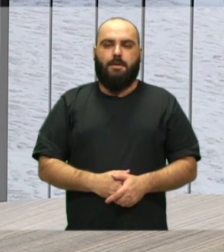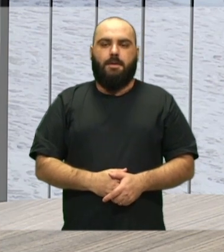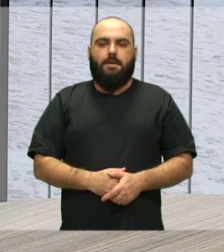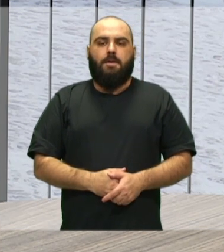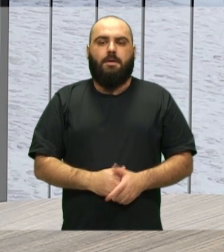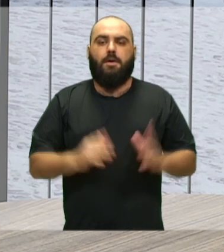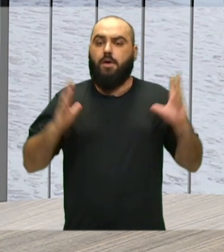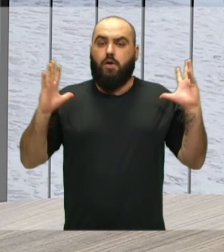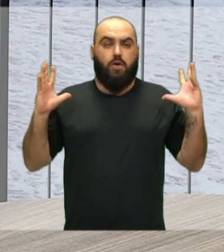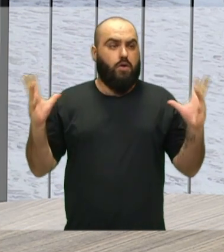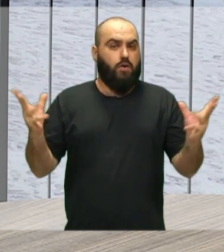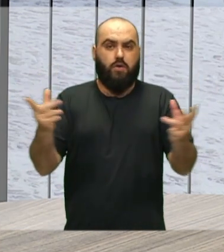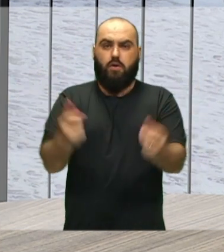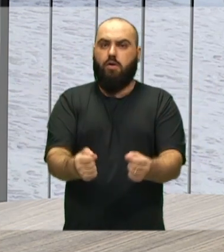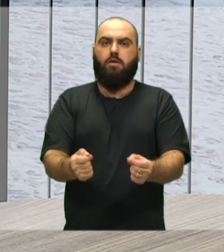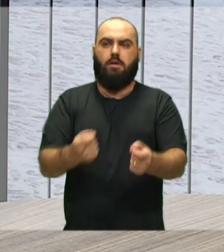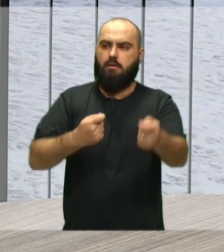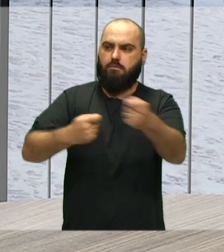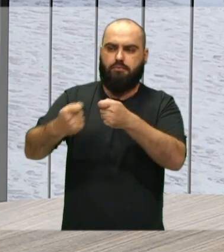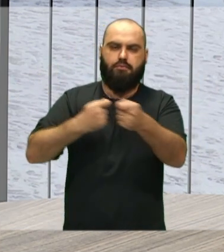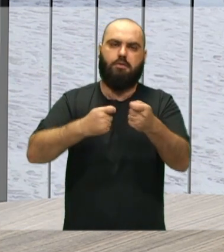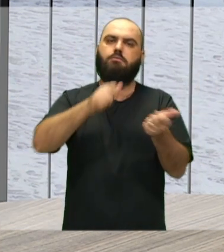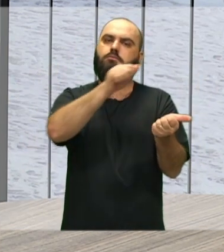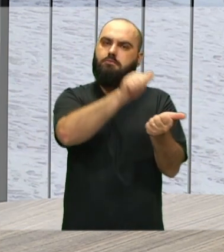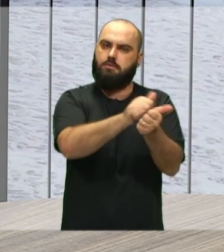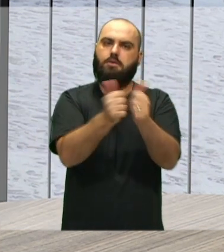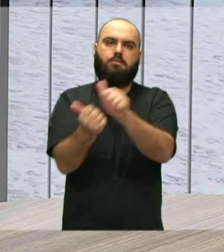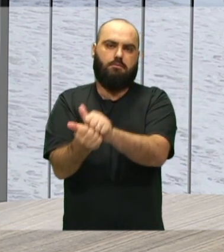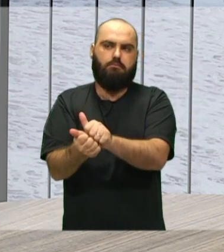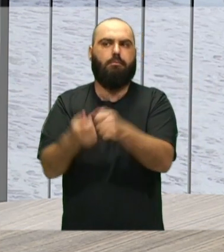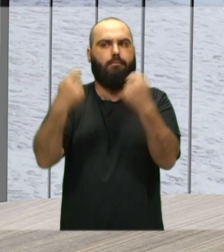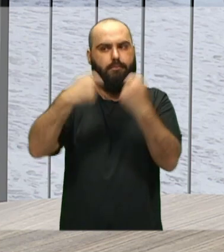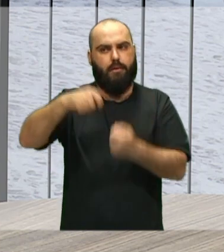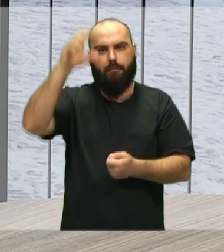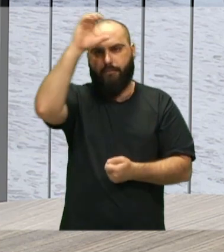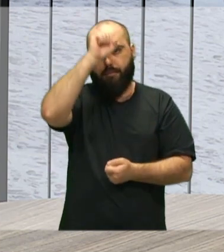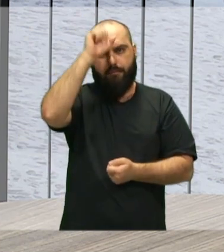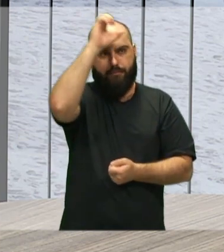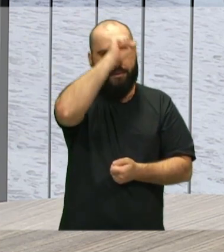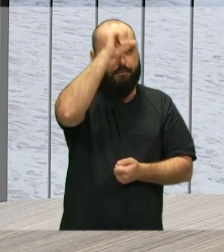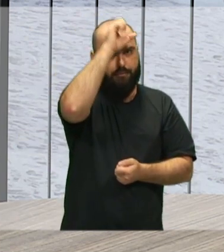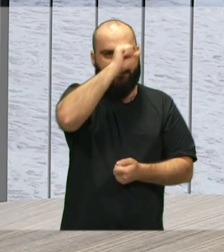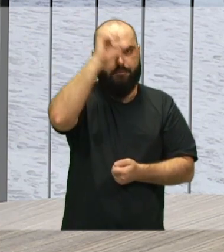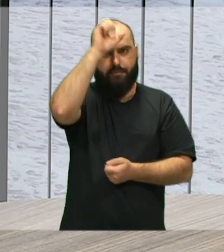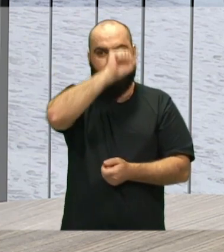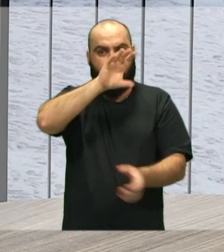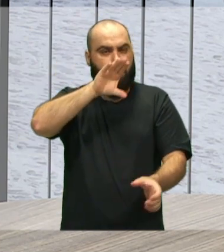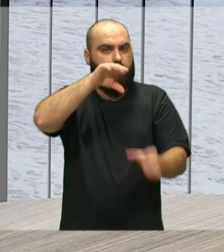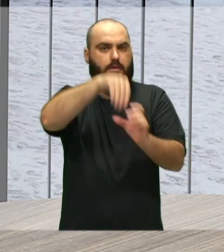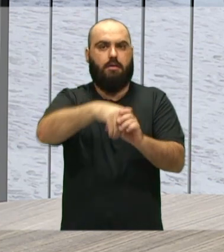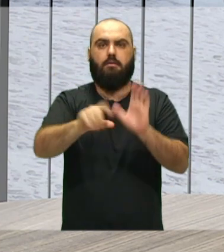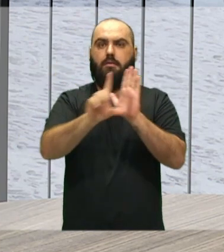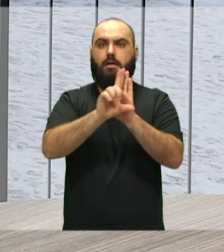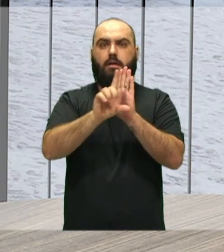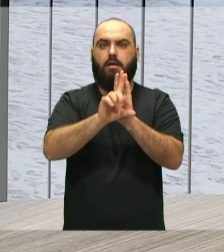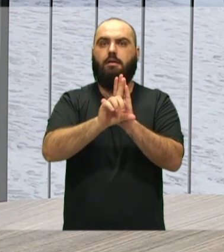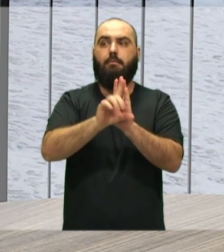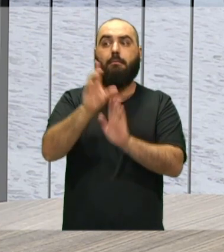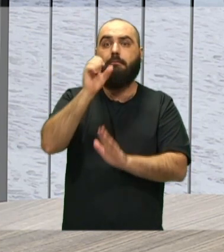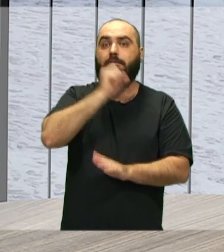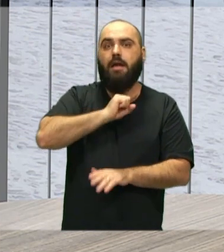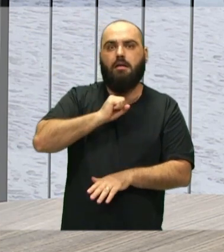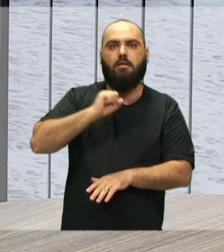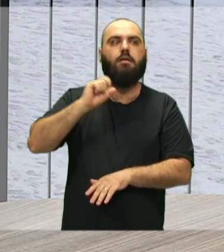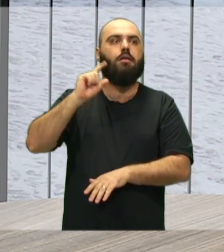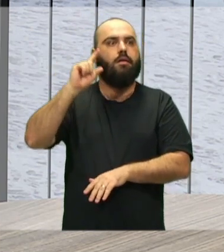está em nível de adaptação. A gente tem muito o que aprender. Até na própria lei antiga a gente aprendia diariamente,